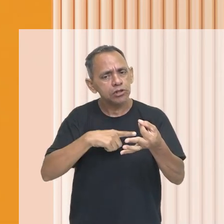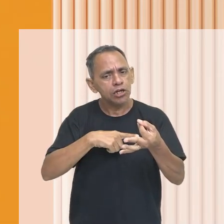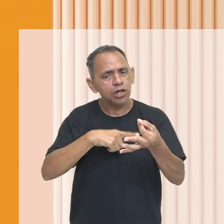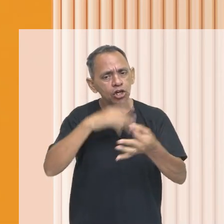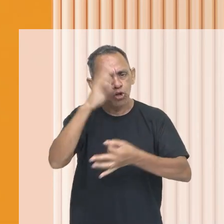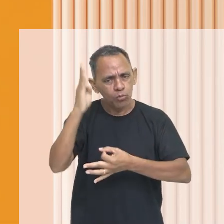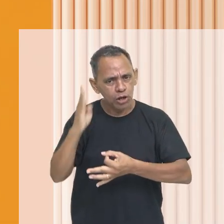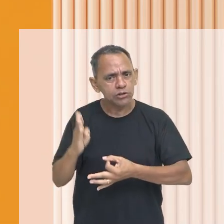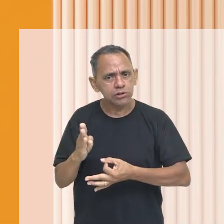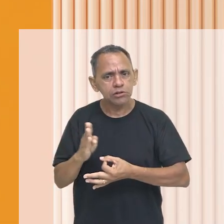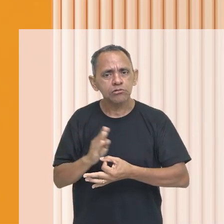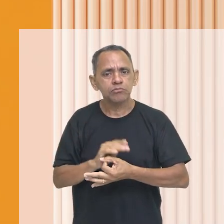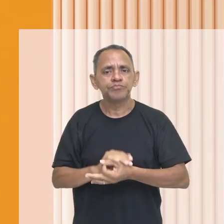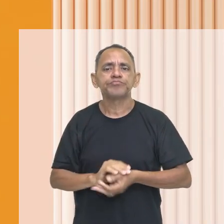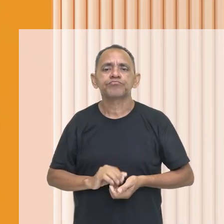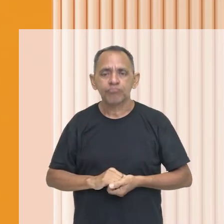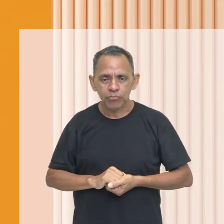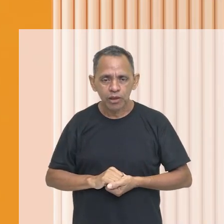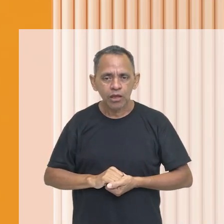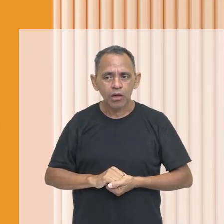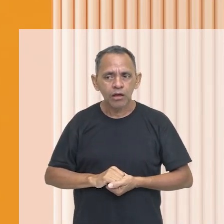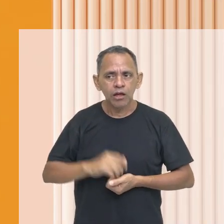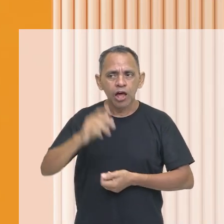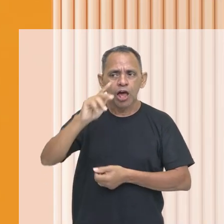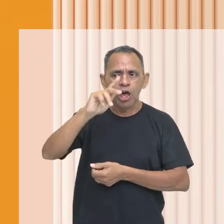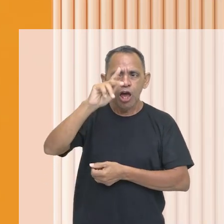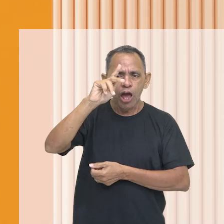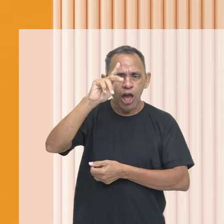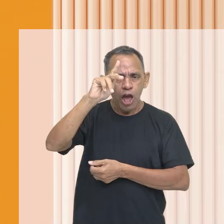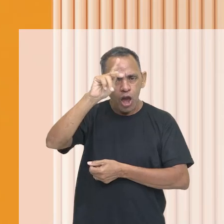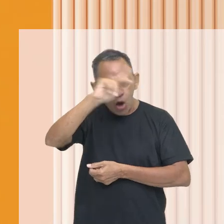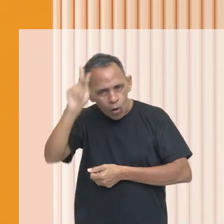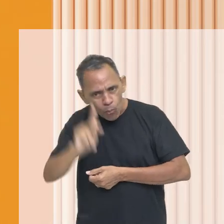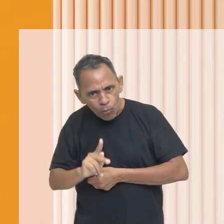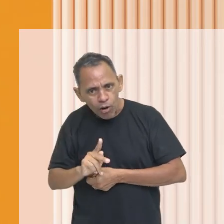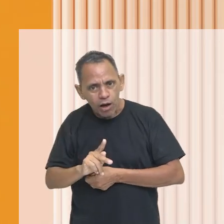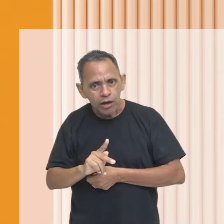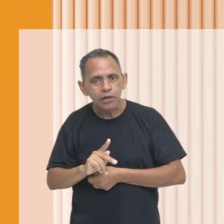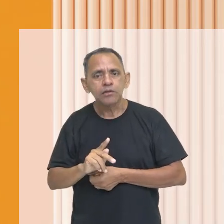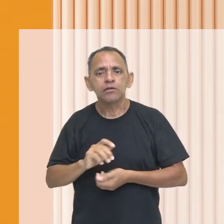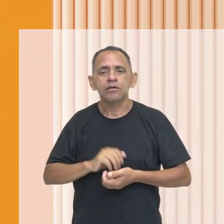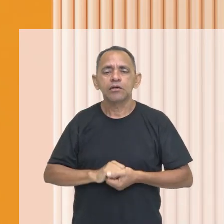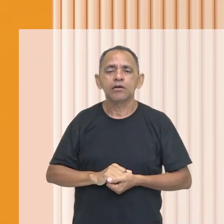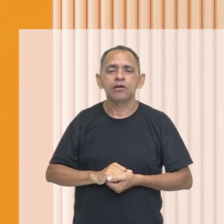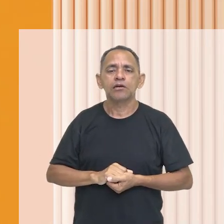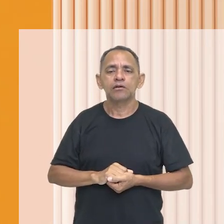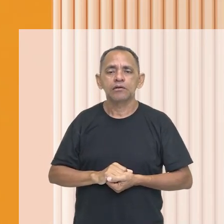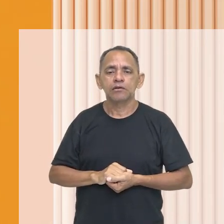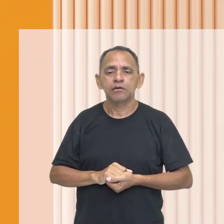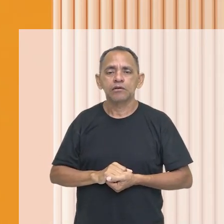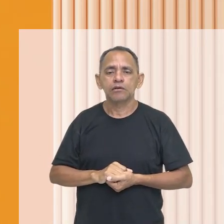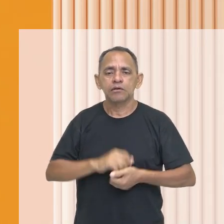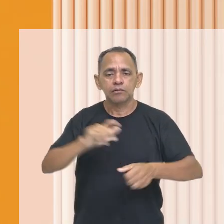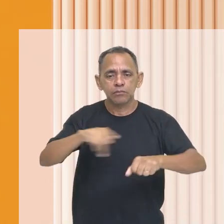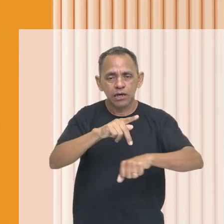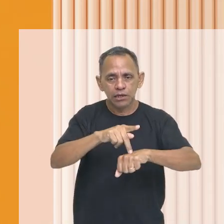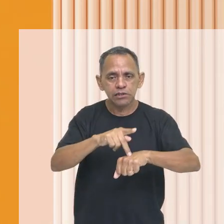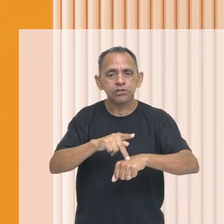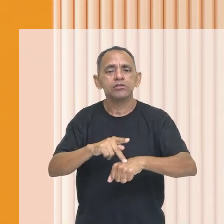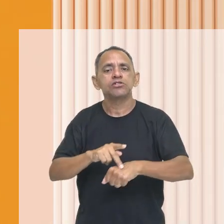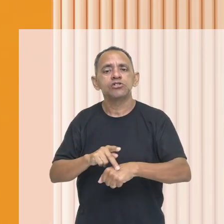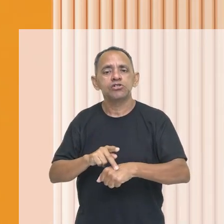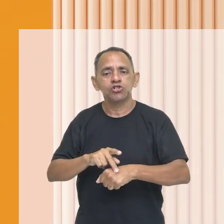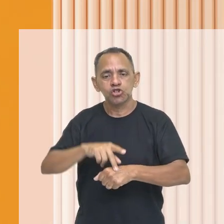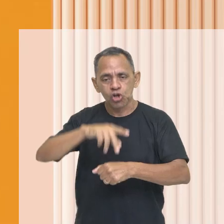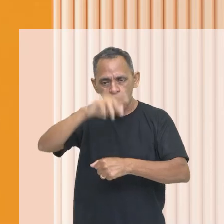país continental, ele vai apresentar diversas características dependendo da